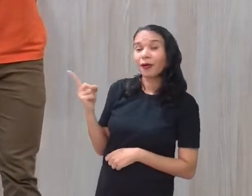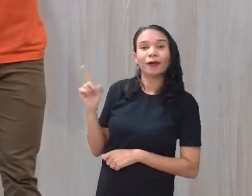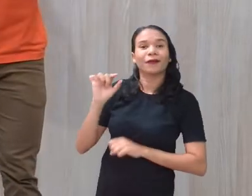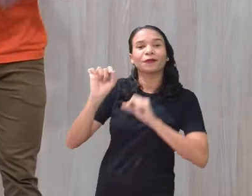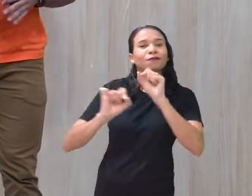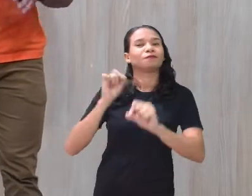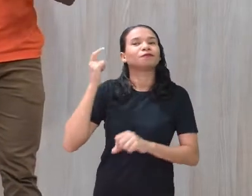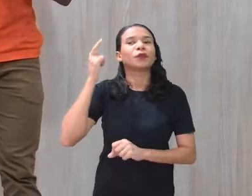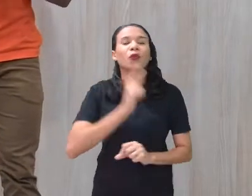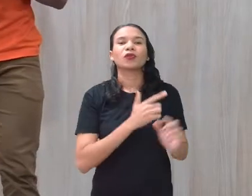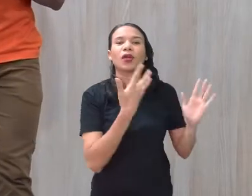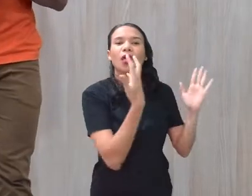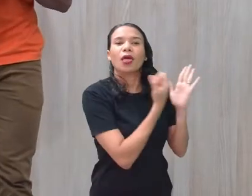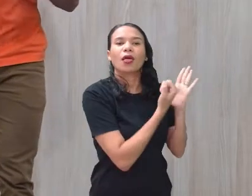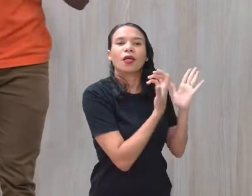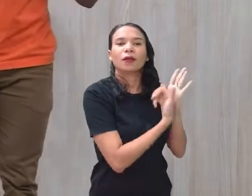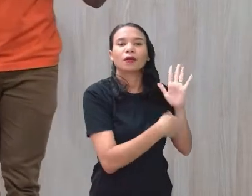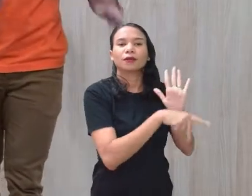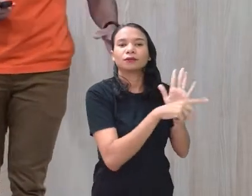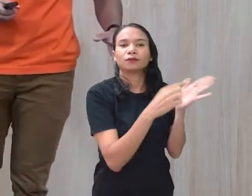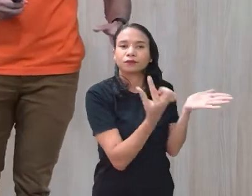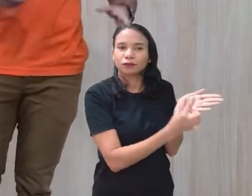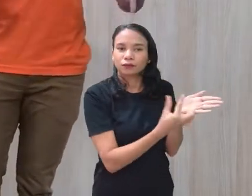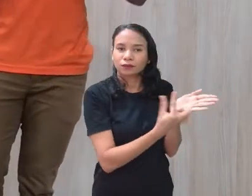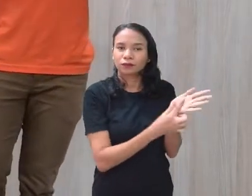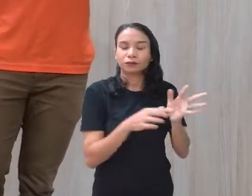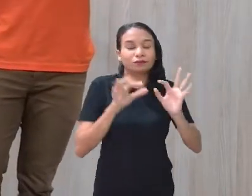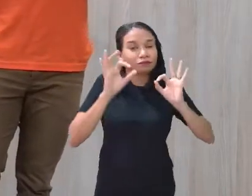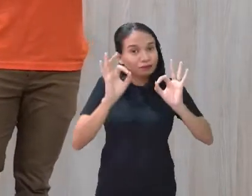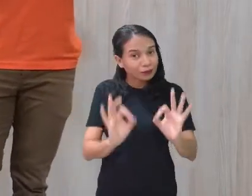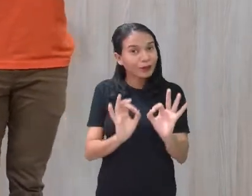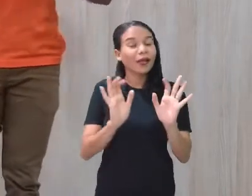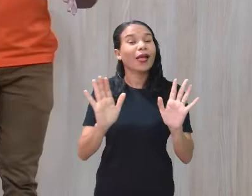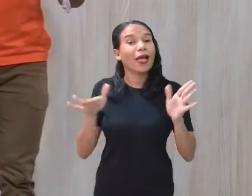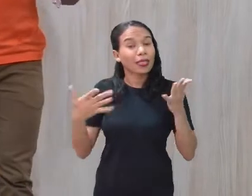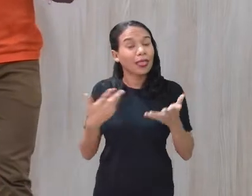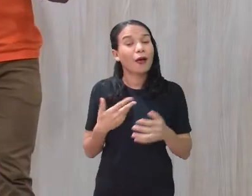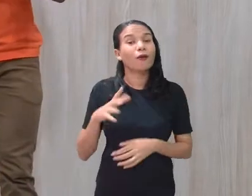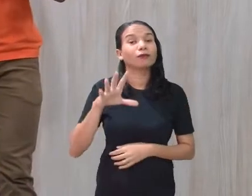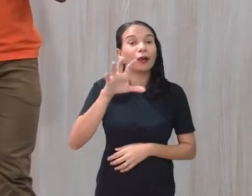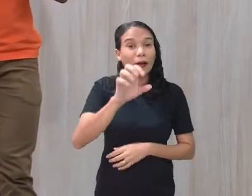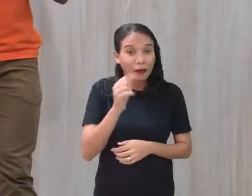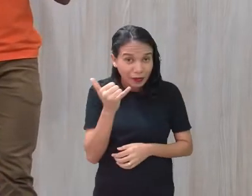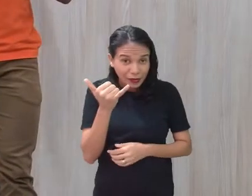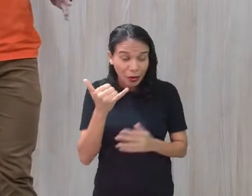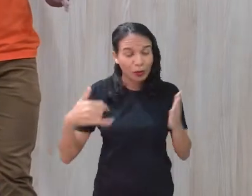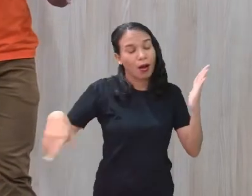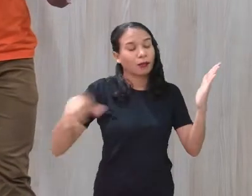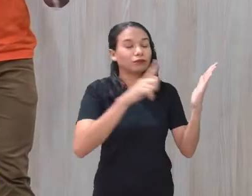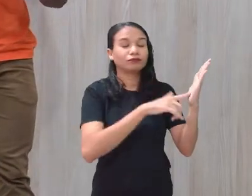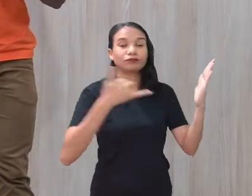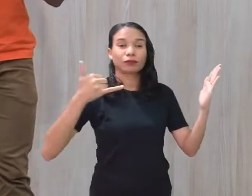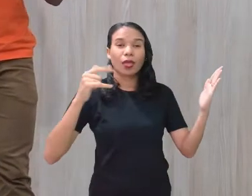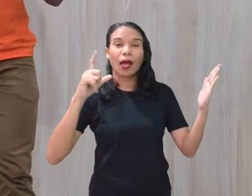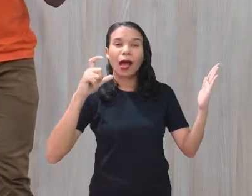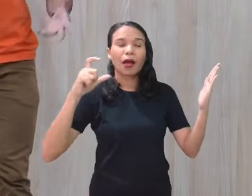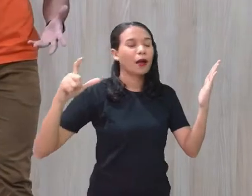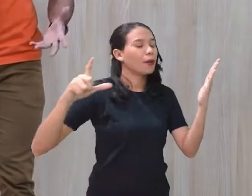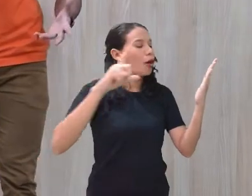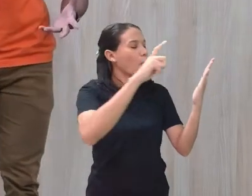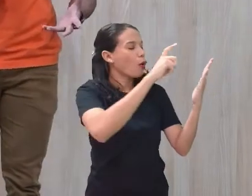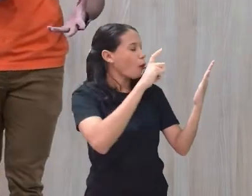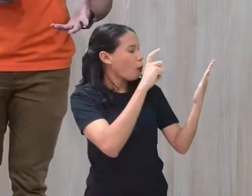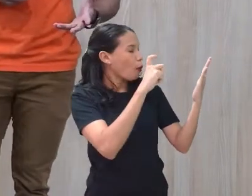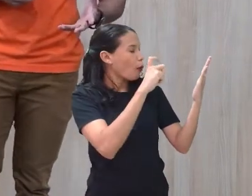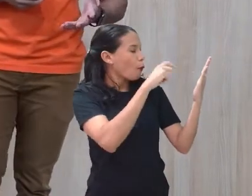você fazer o download do nosso aplicativo. Então, pega o teu celular, coloca lá na câmera, você vai